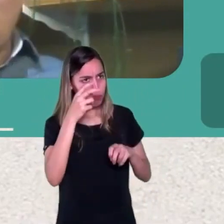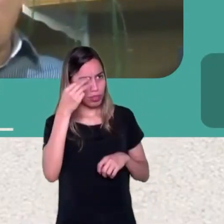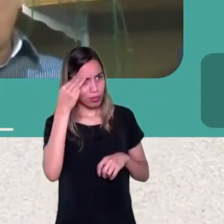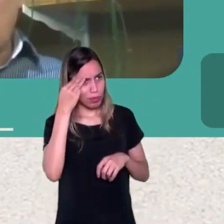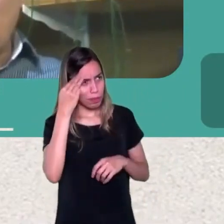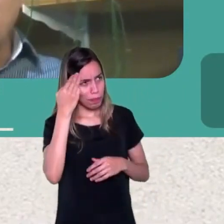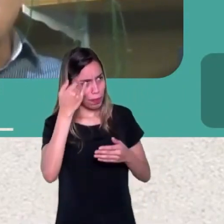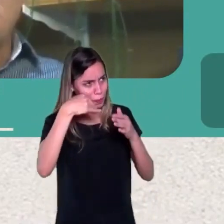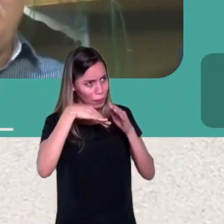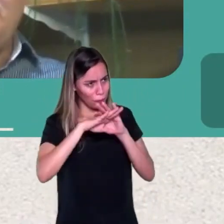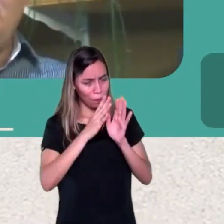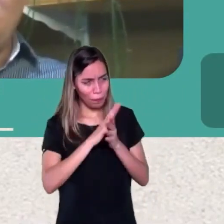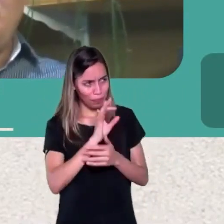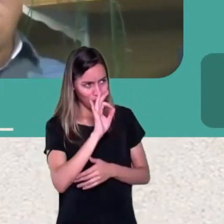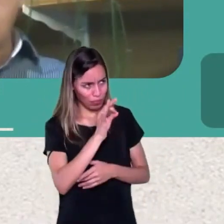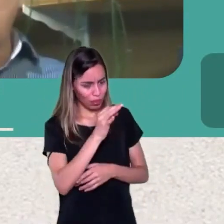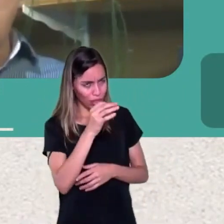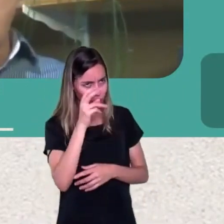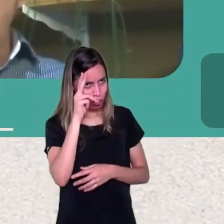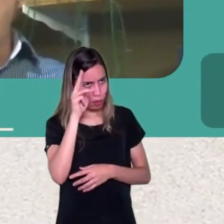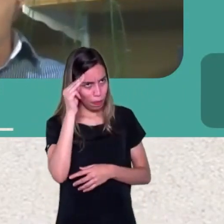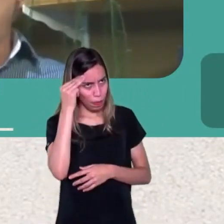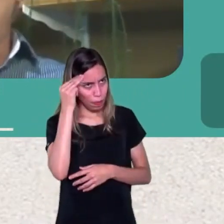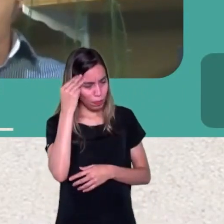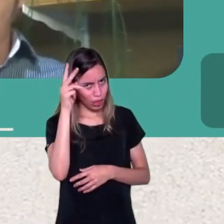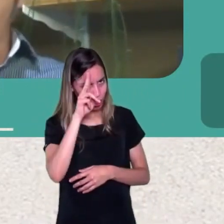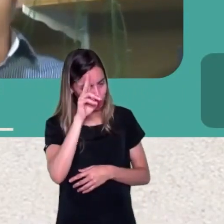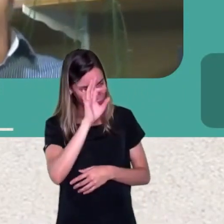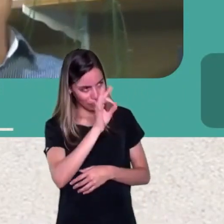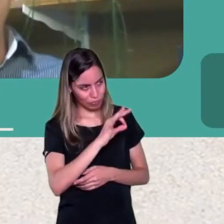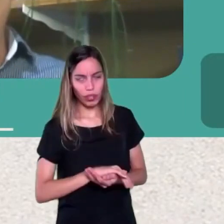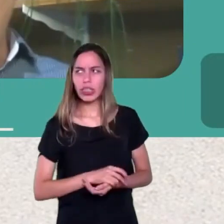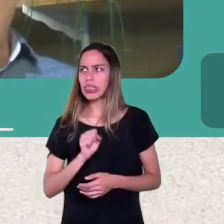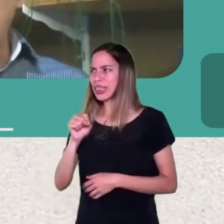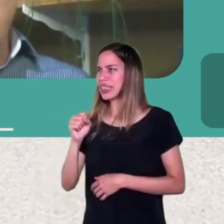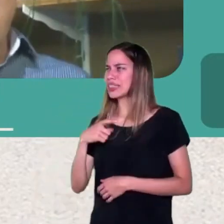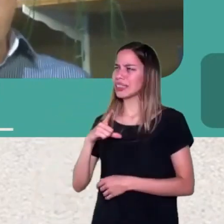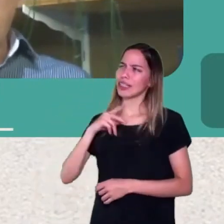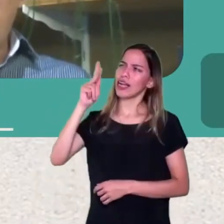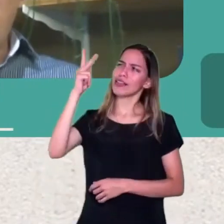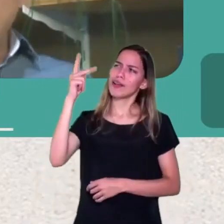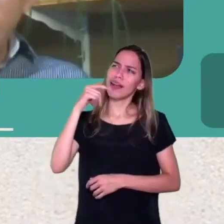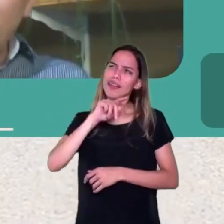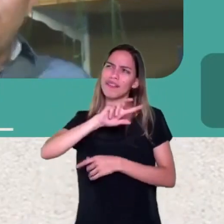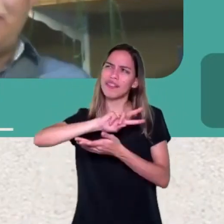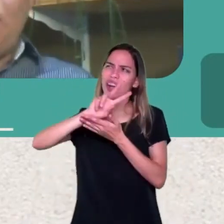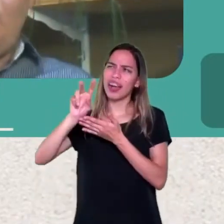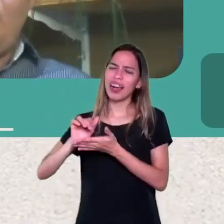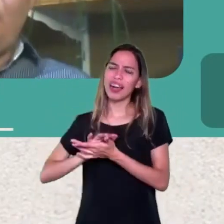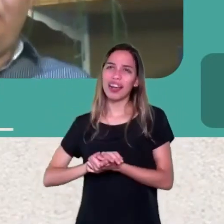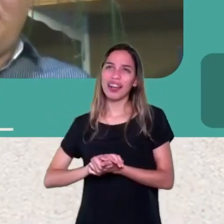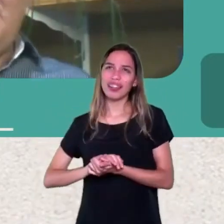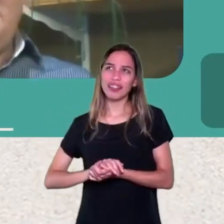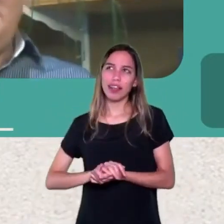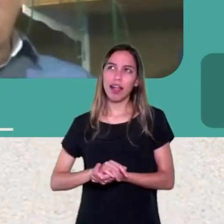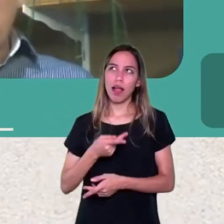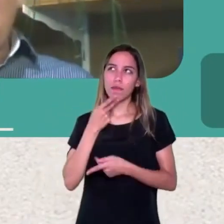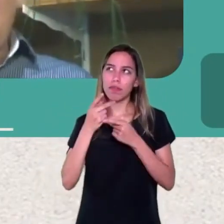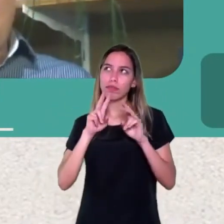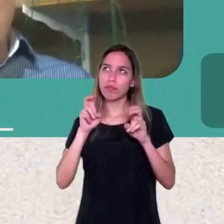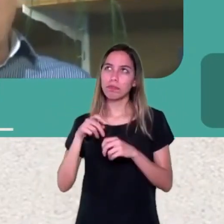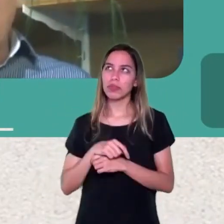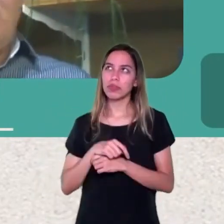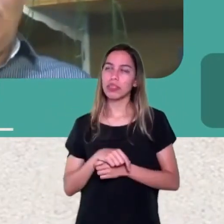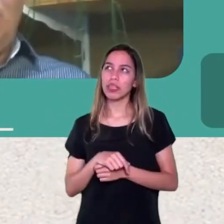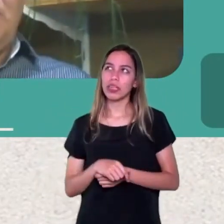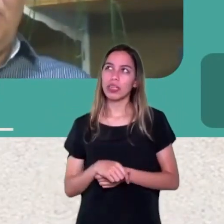com outros títulos, né? Memória Mineira, Conversa Mineira, Um Dedo de Prosa, tal. E